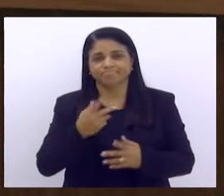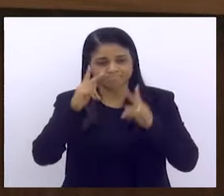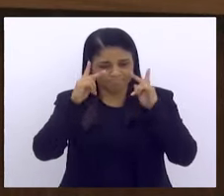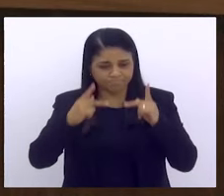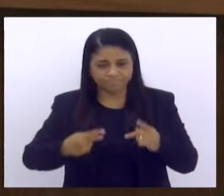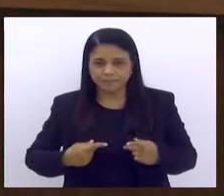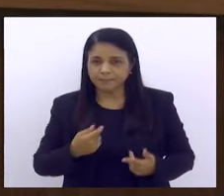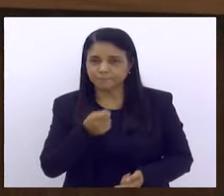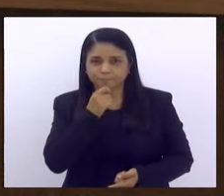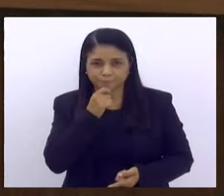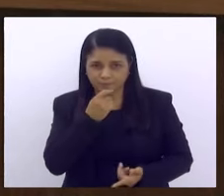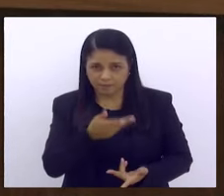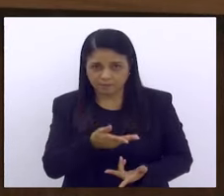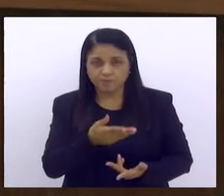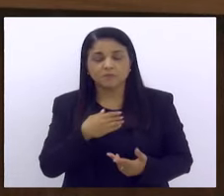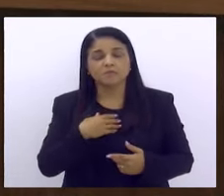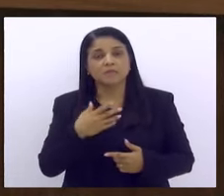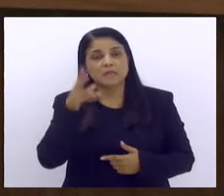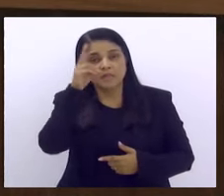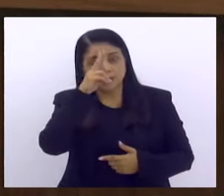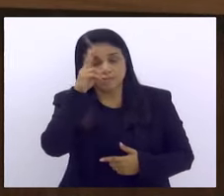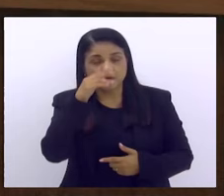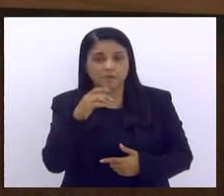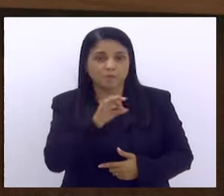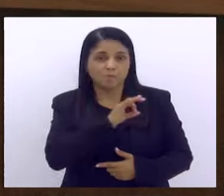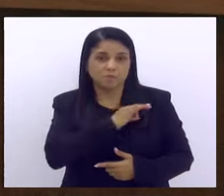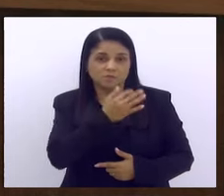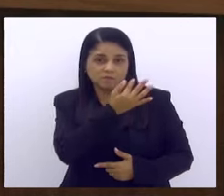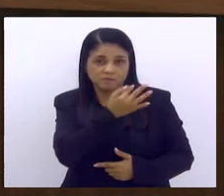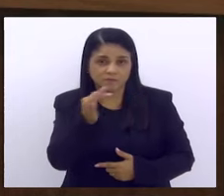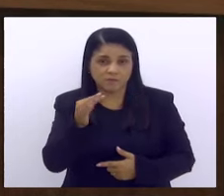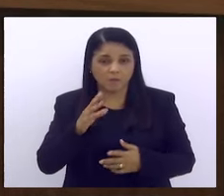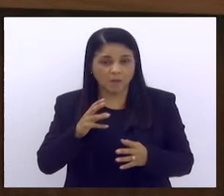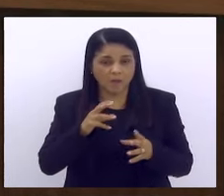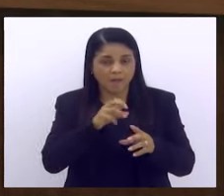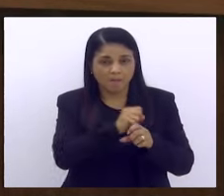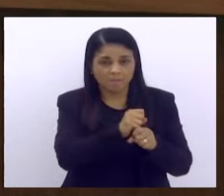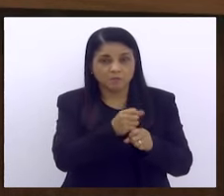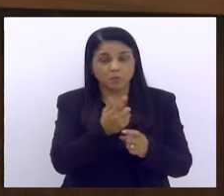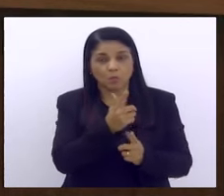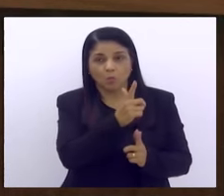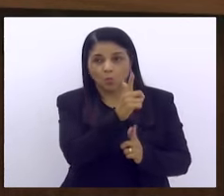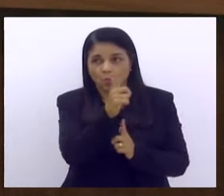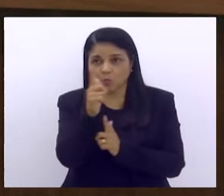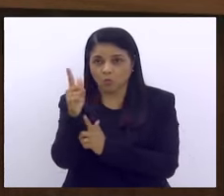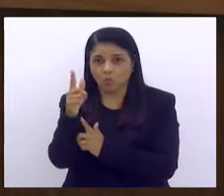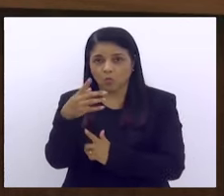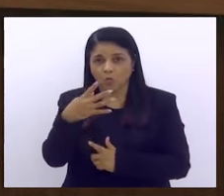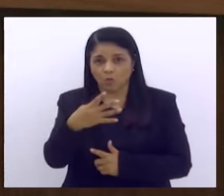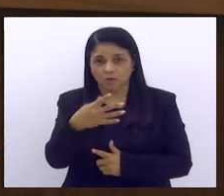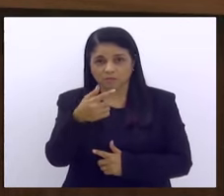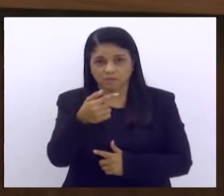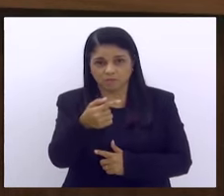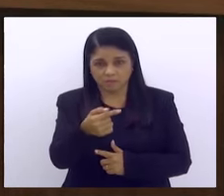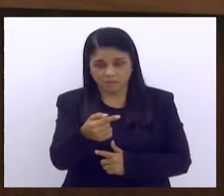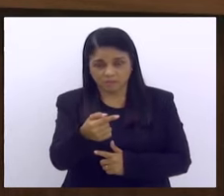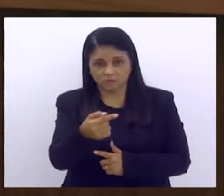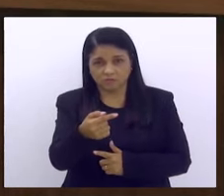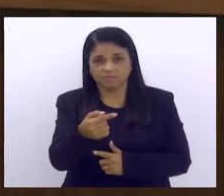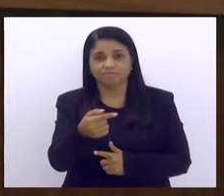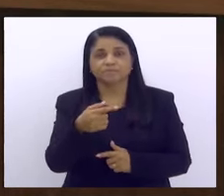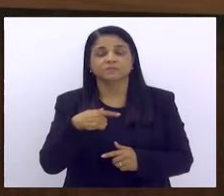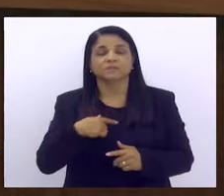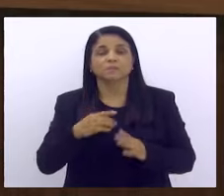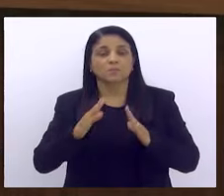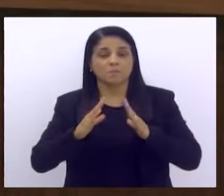Precisamos lembrar aqui que a Polícia Federal, ontem, apreendeu 47 fuzis dentro de uma mansão de alto luxo